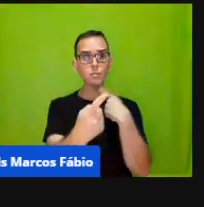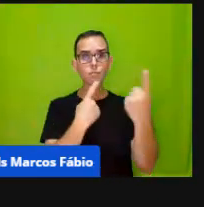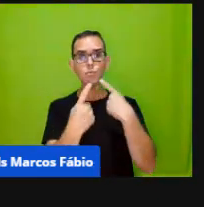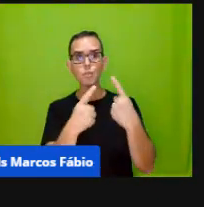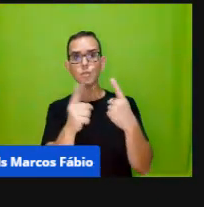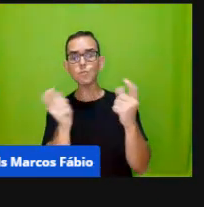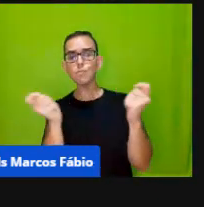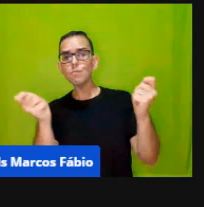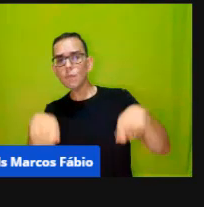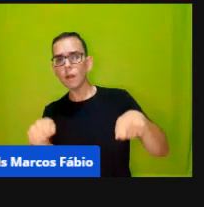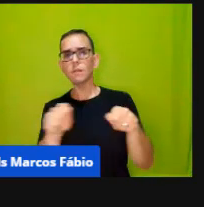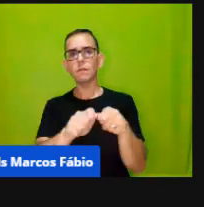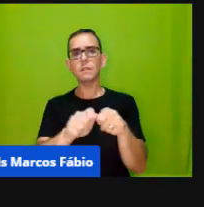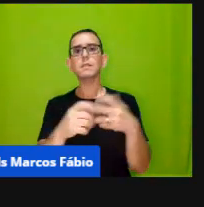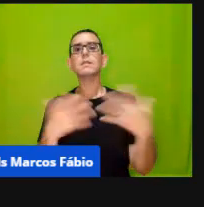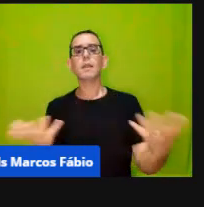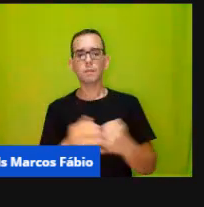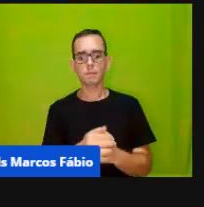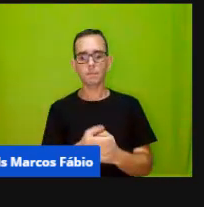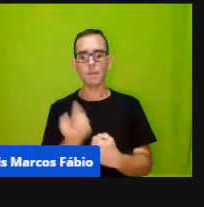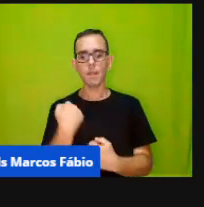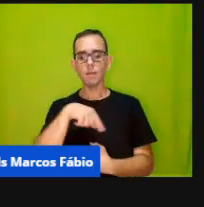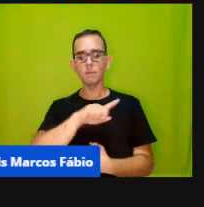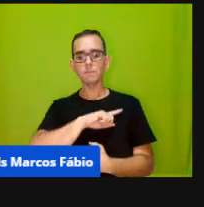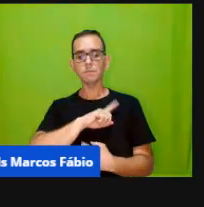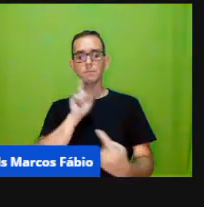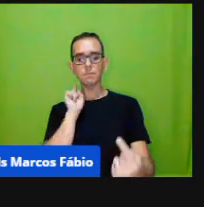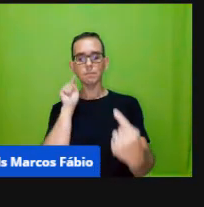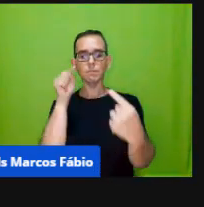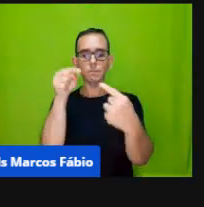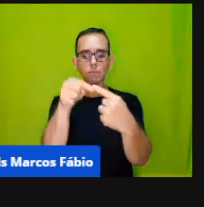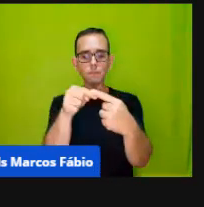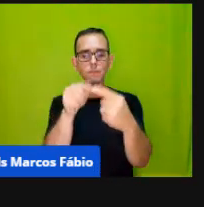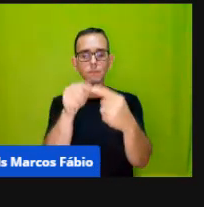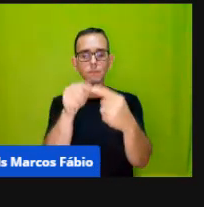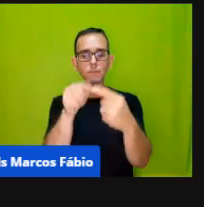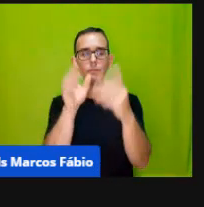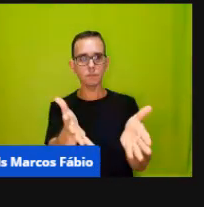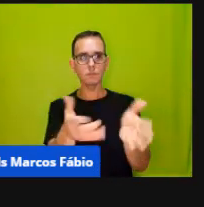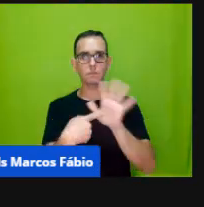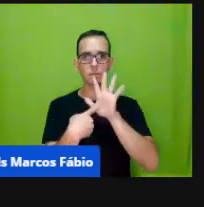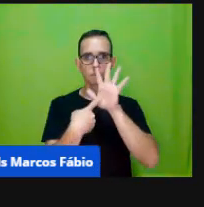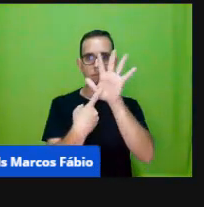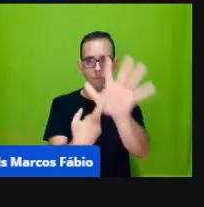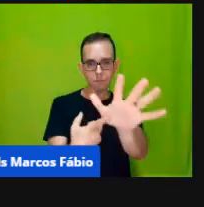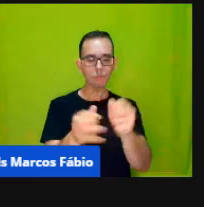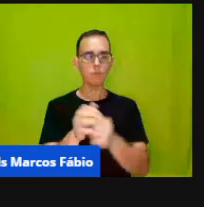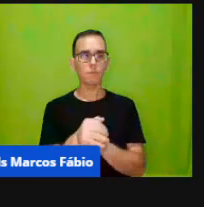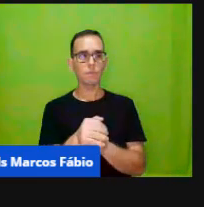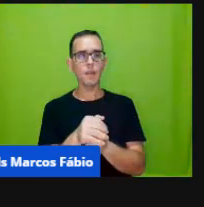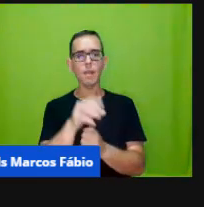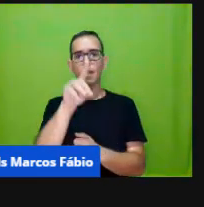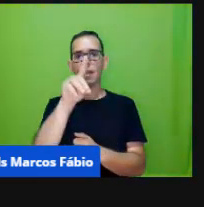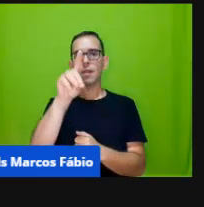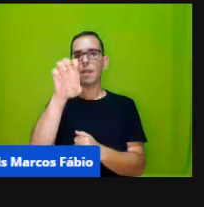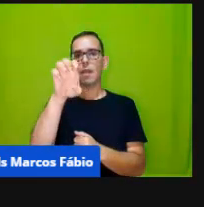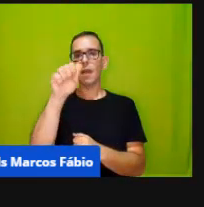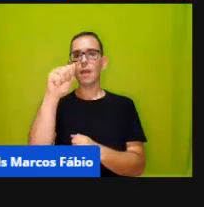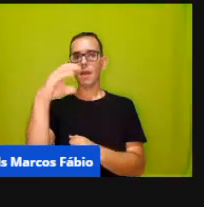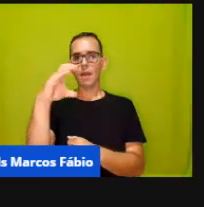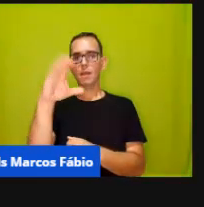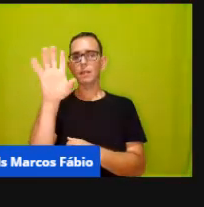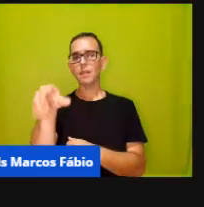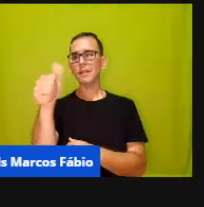faz, né? E eu estou aí nessa área há algum tempo, ah, na DEAC há 17